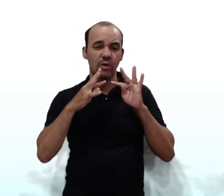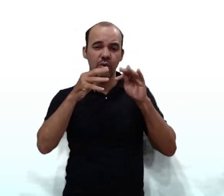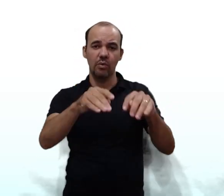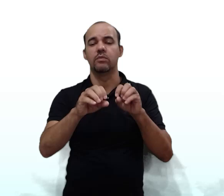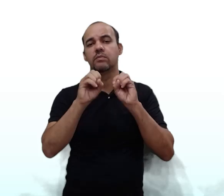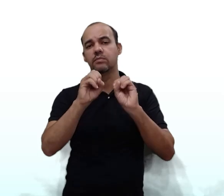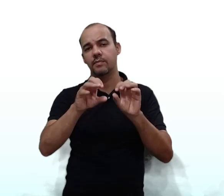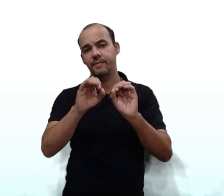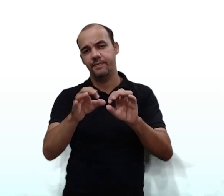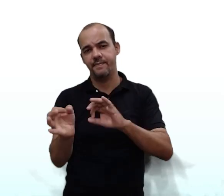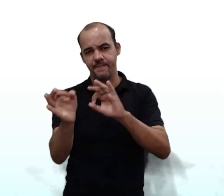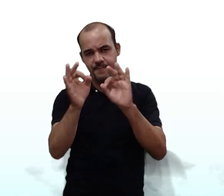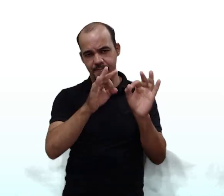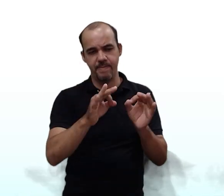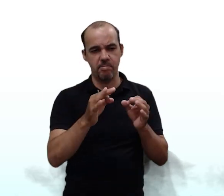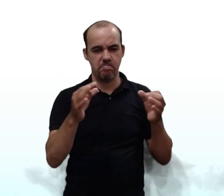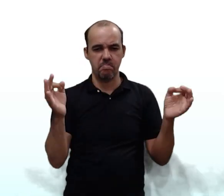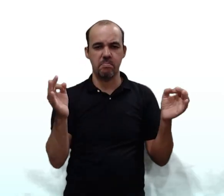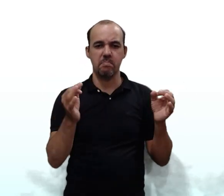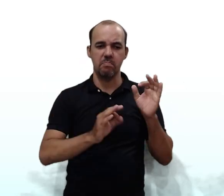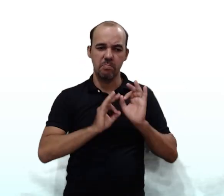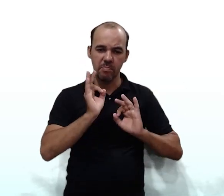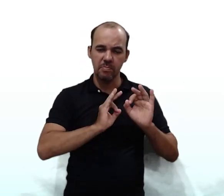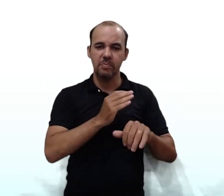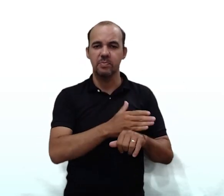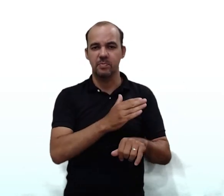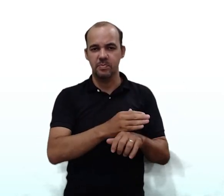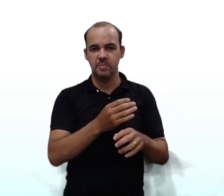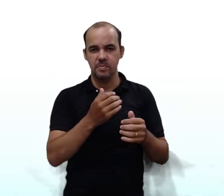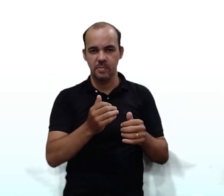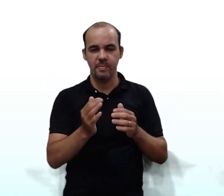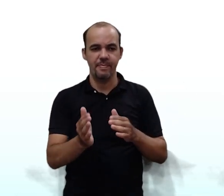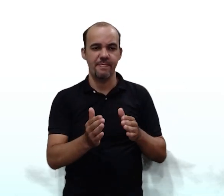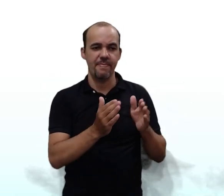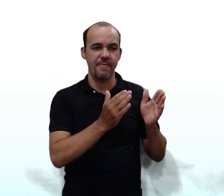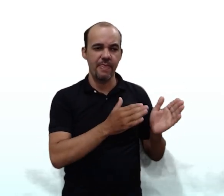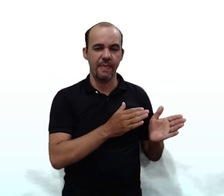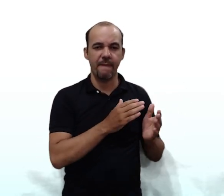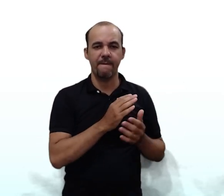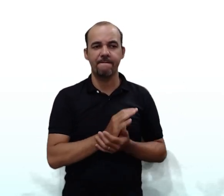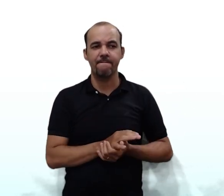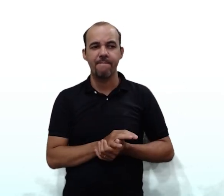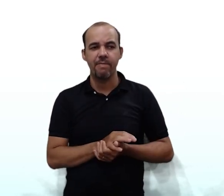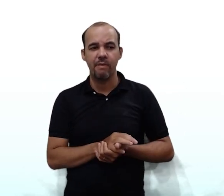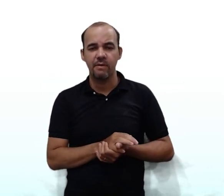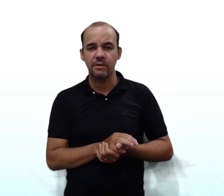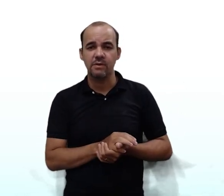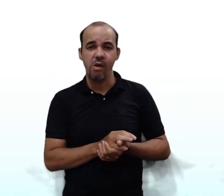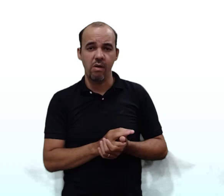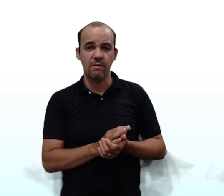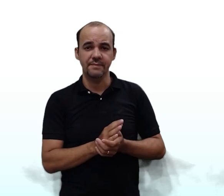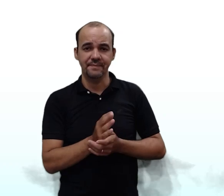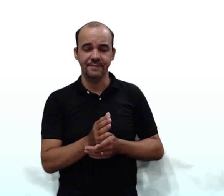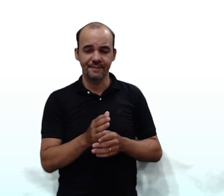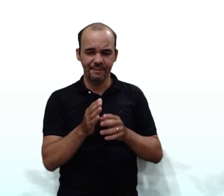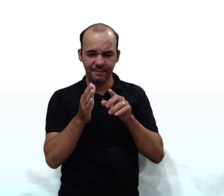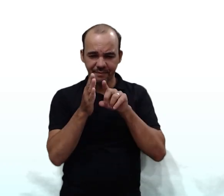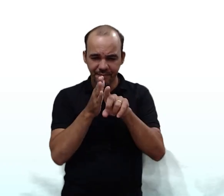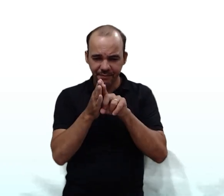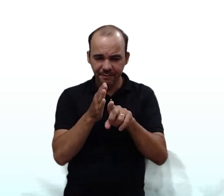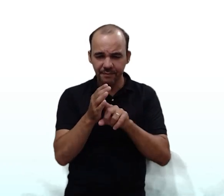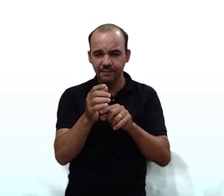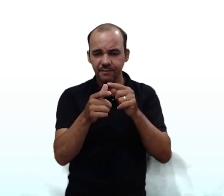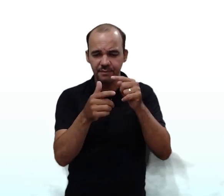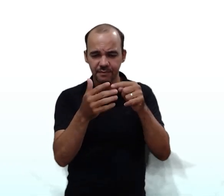para que você se prepare bem legal, tá? Então, primeira dica que eu dei para vocês é, vai direto para o enunciado, procura saber o que o